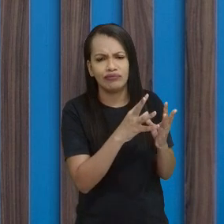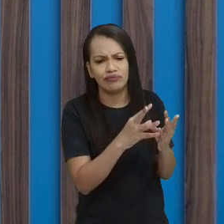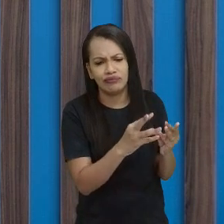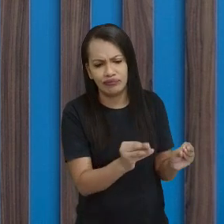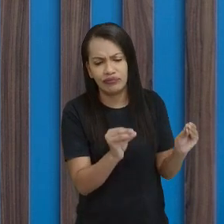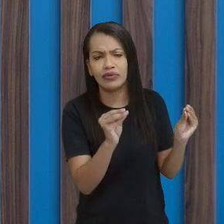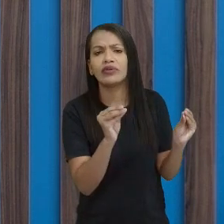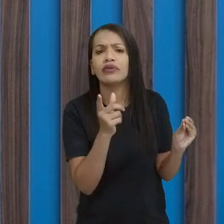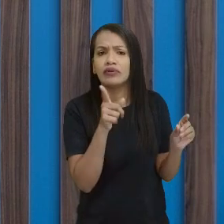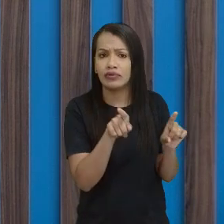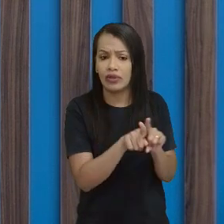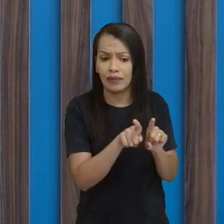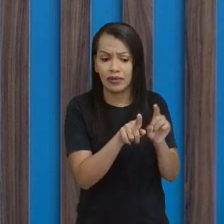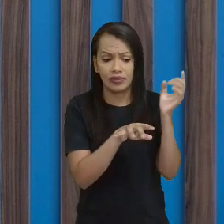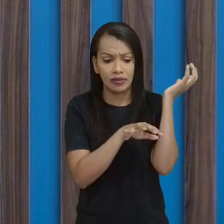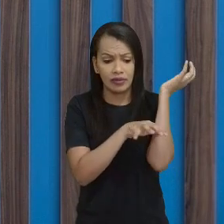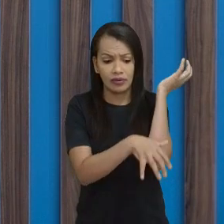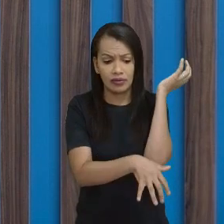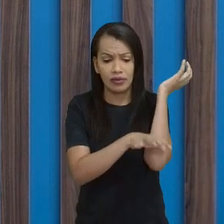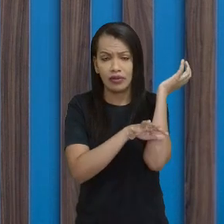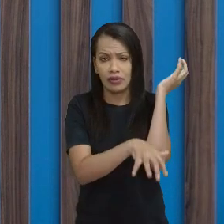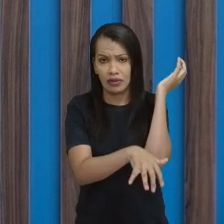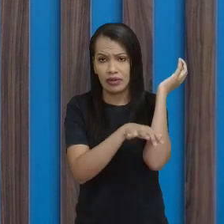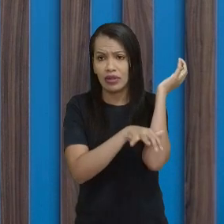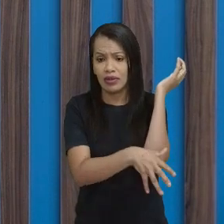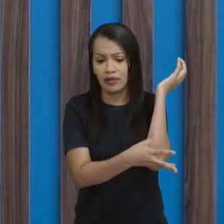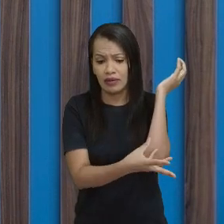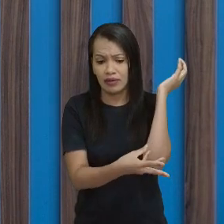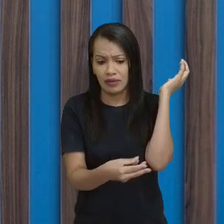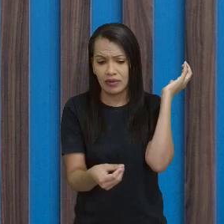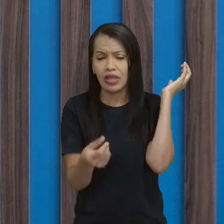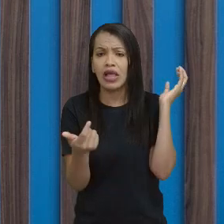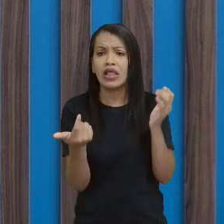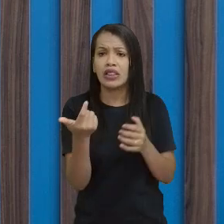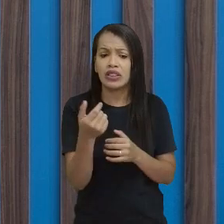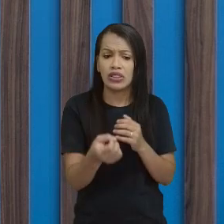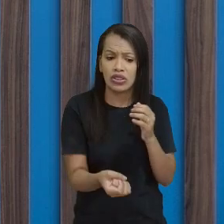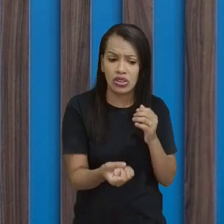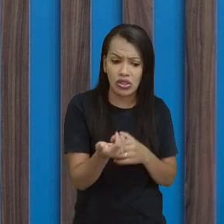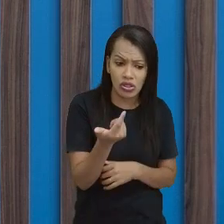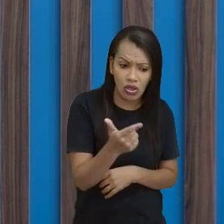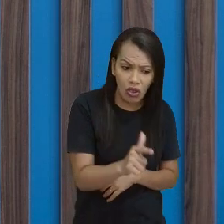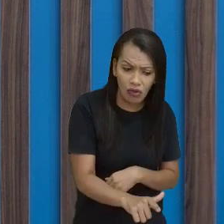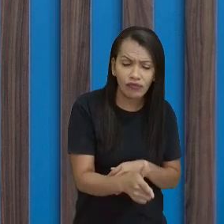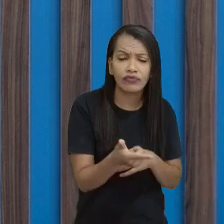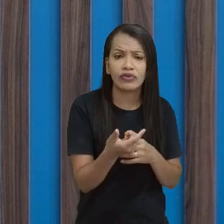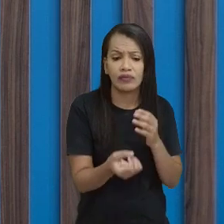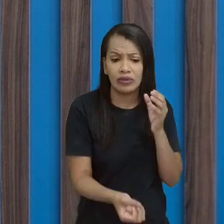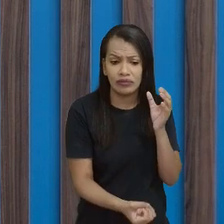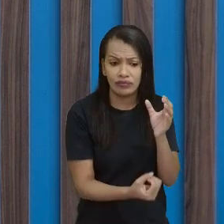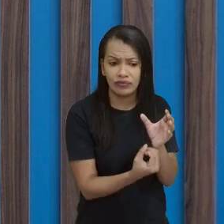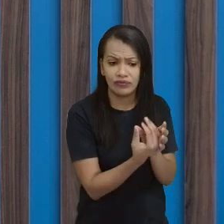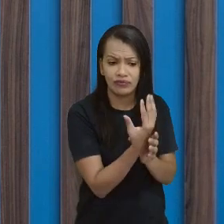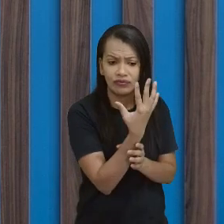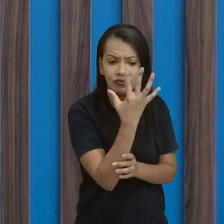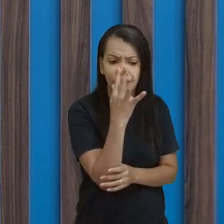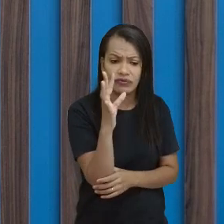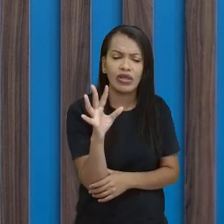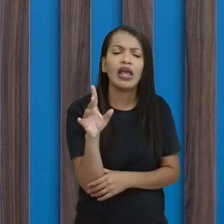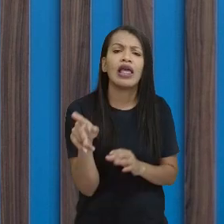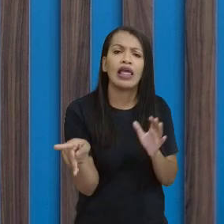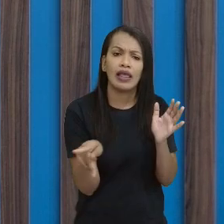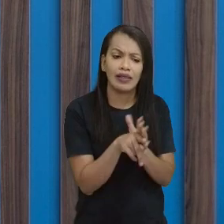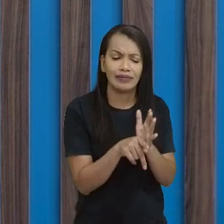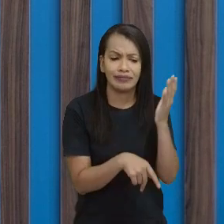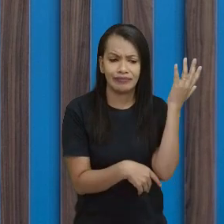a questão do mangue mesmo, a degradação do mangue, para ele novamente nascer é muito difícil, né? É uma vegetação que é